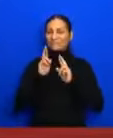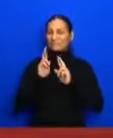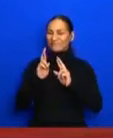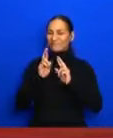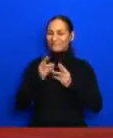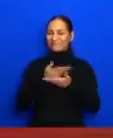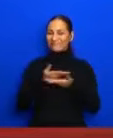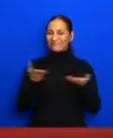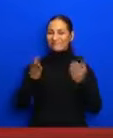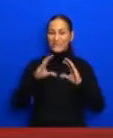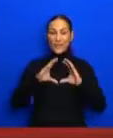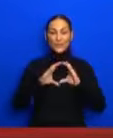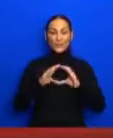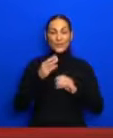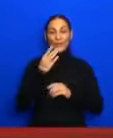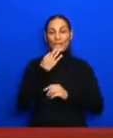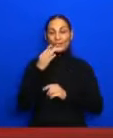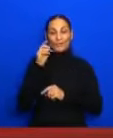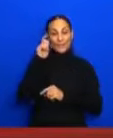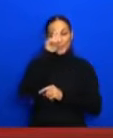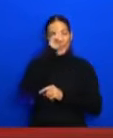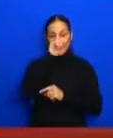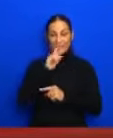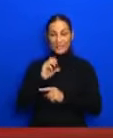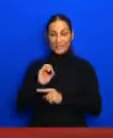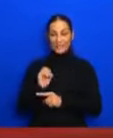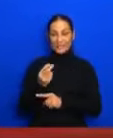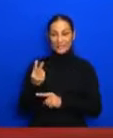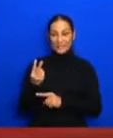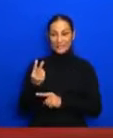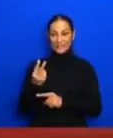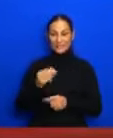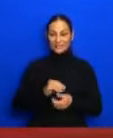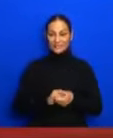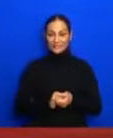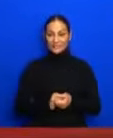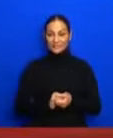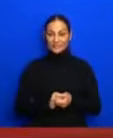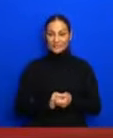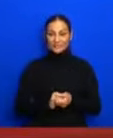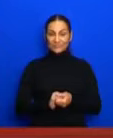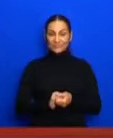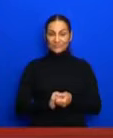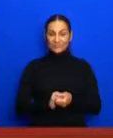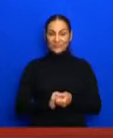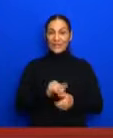na torcida. Bola amarela 02, amarela 02.